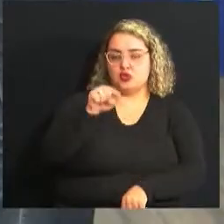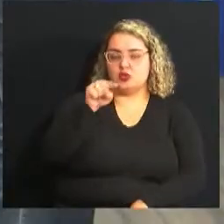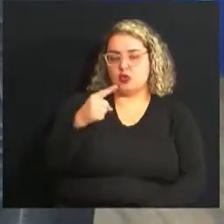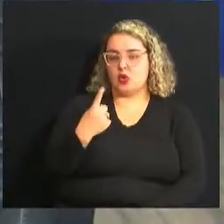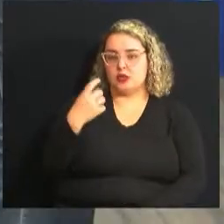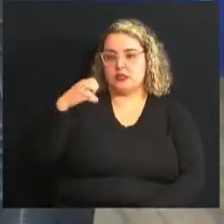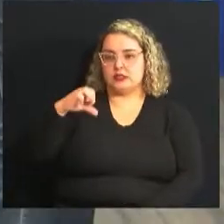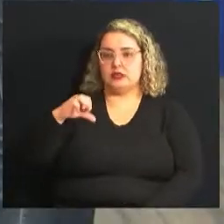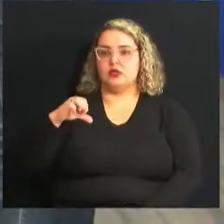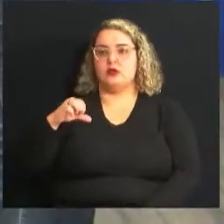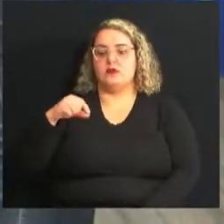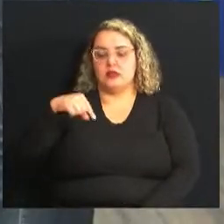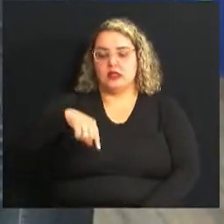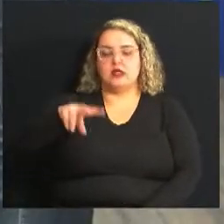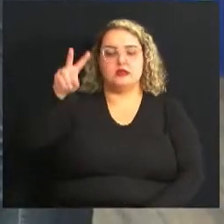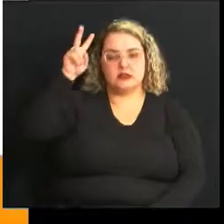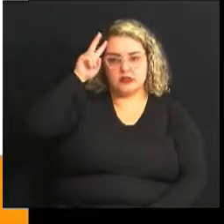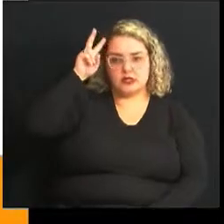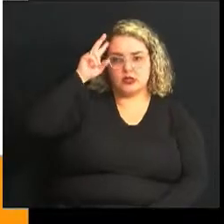desta segunda-feira, nós temos